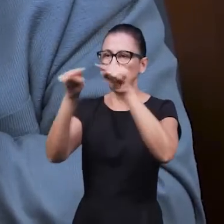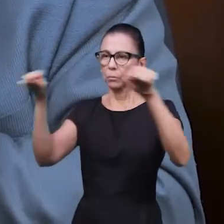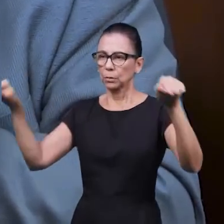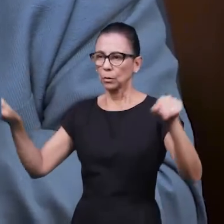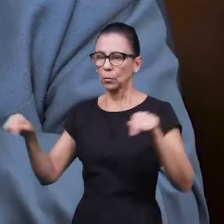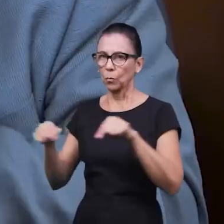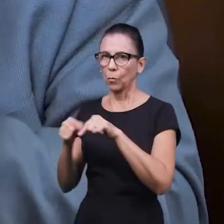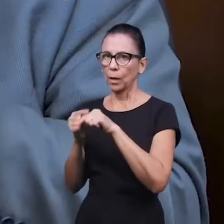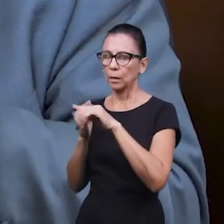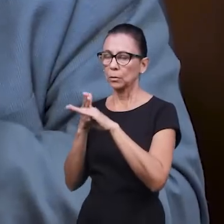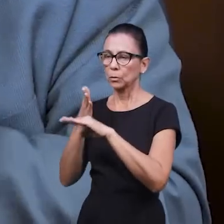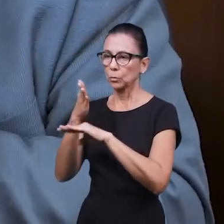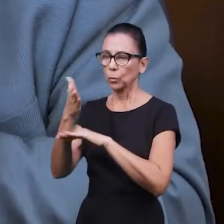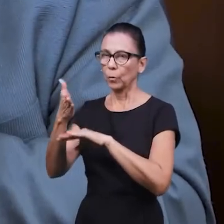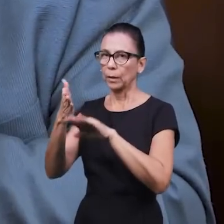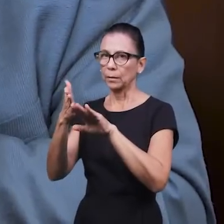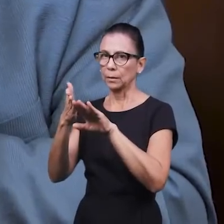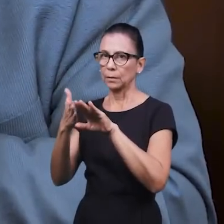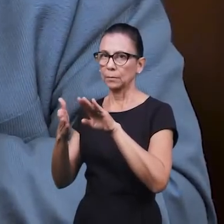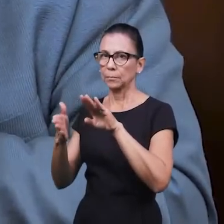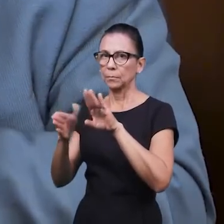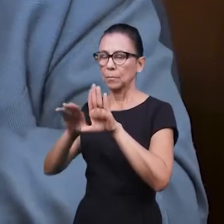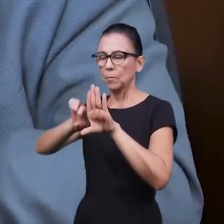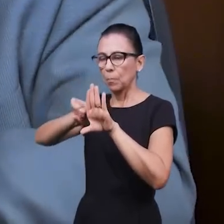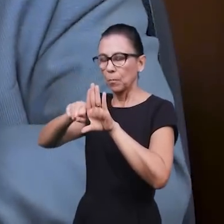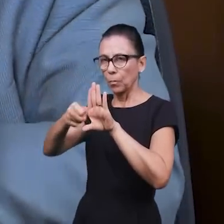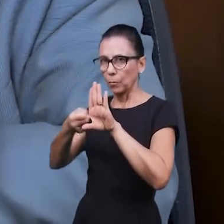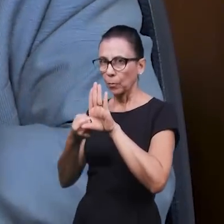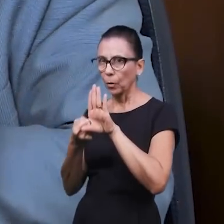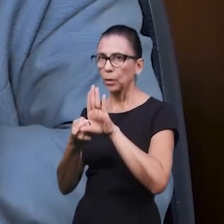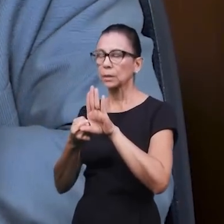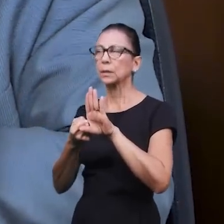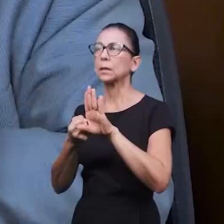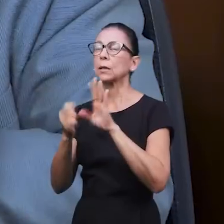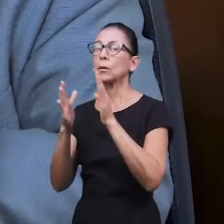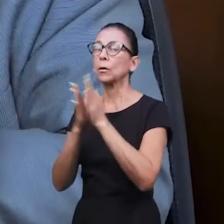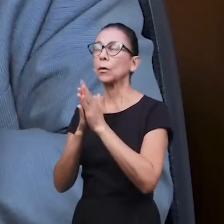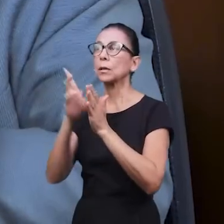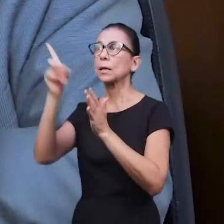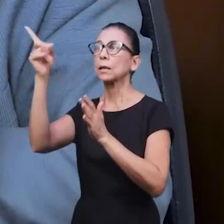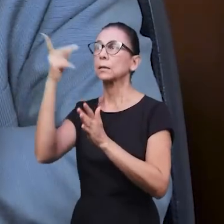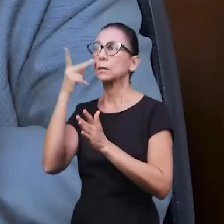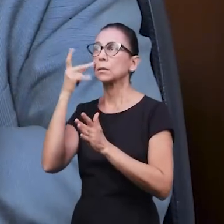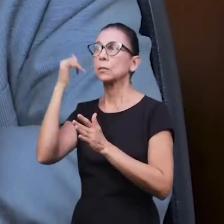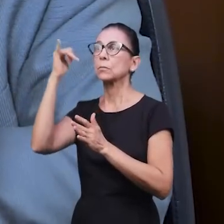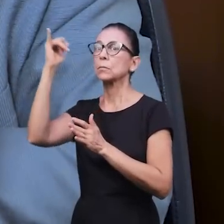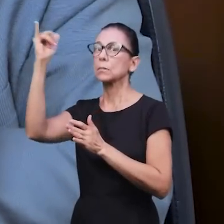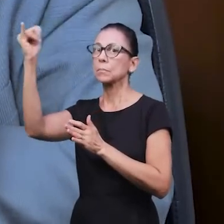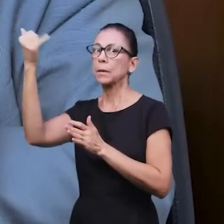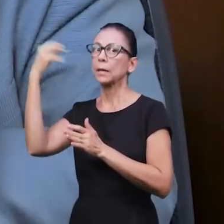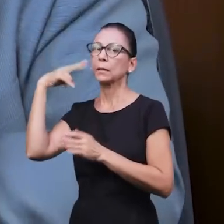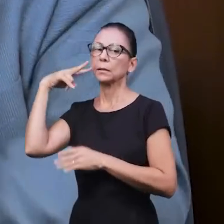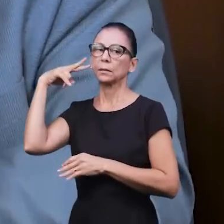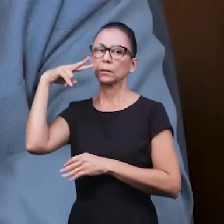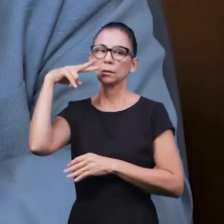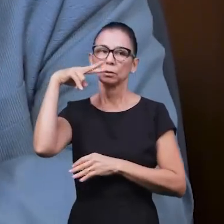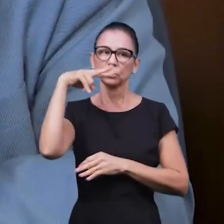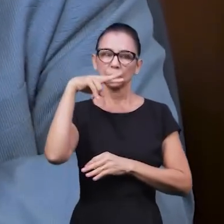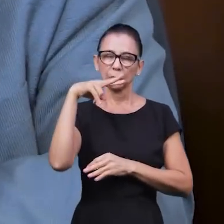a tua porta, ora a teu pai que está em oculto, e teu pai que vê secretamente